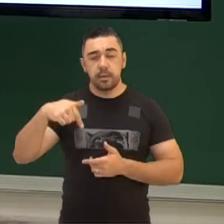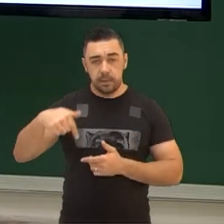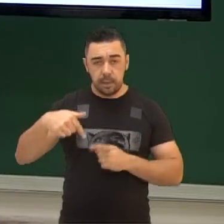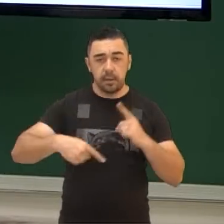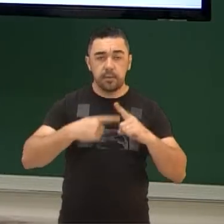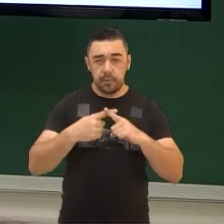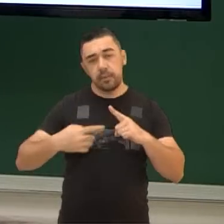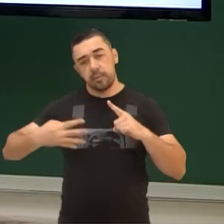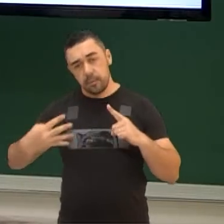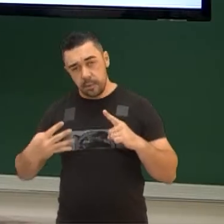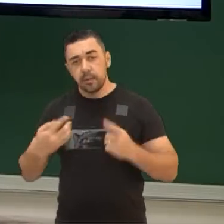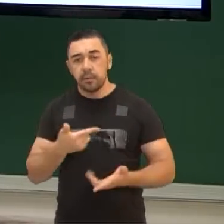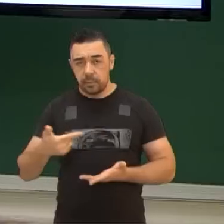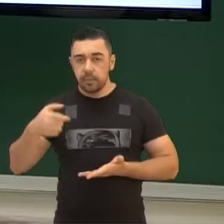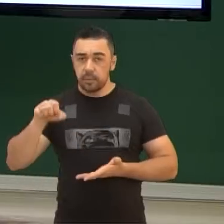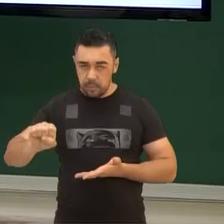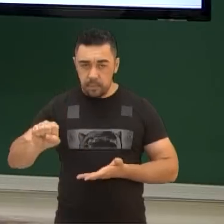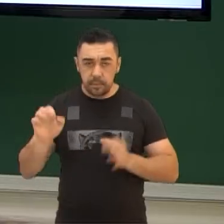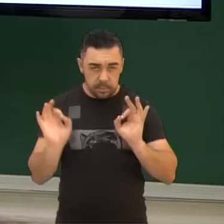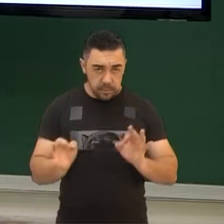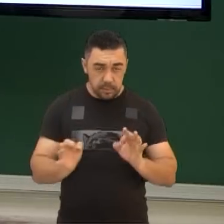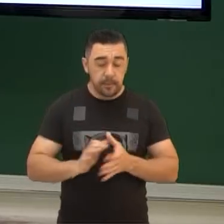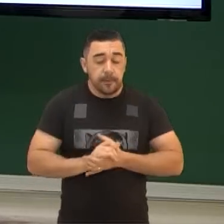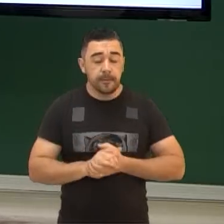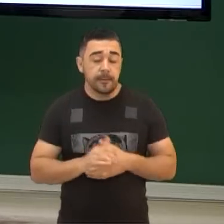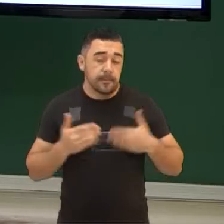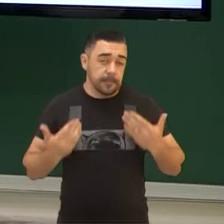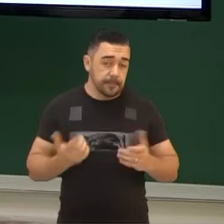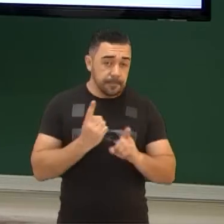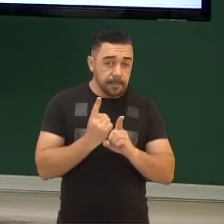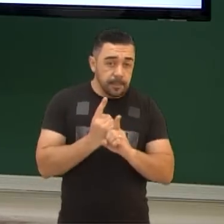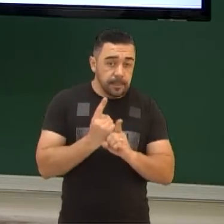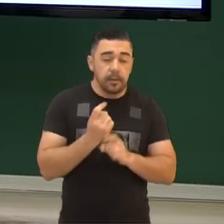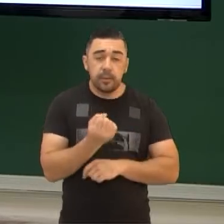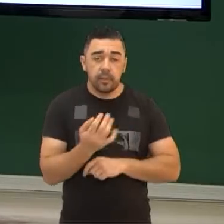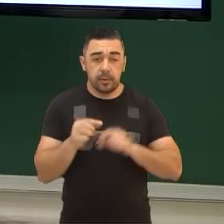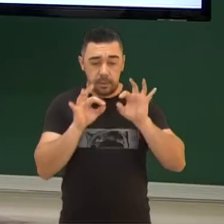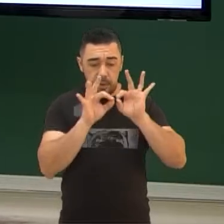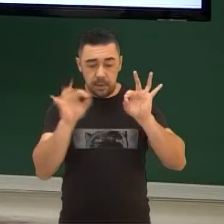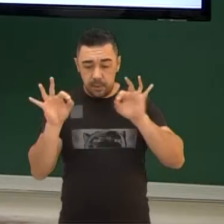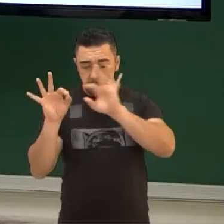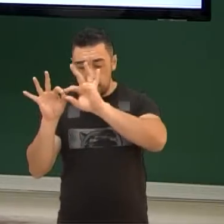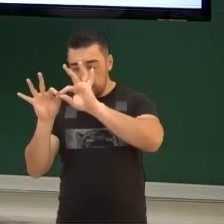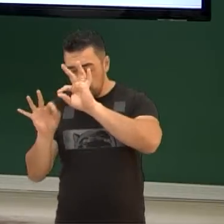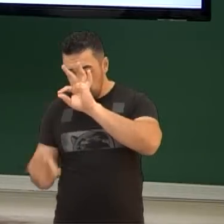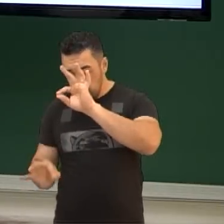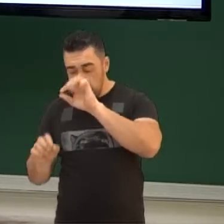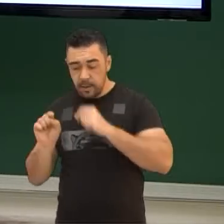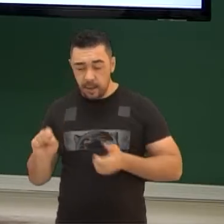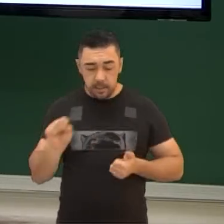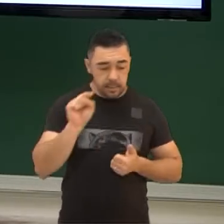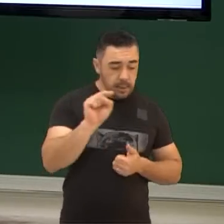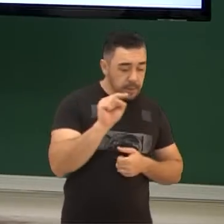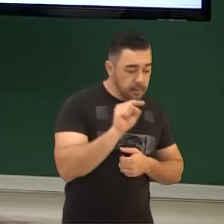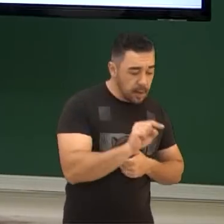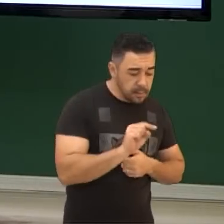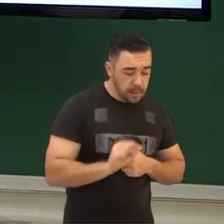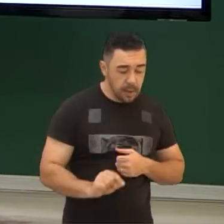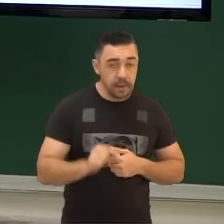4 é 28, tá bom? Então, encontramos ali, né, que cada lado desse quadrado mede